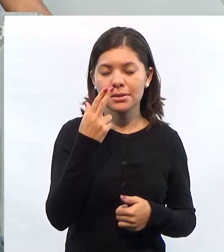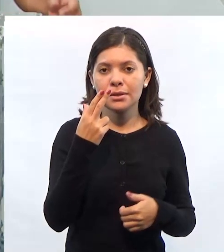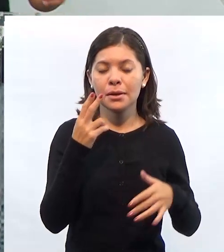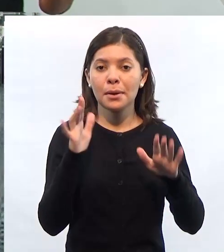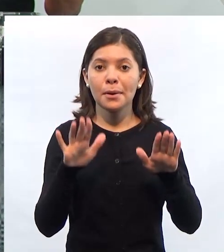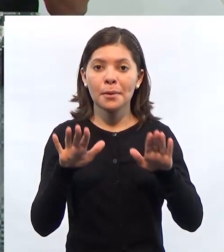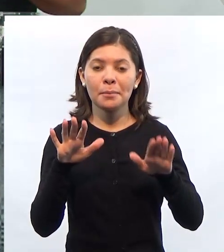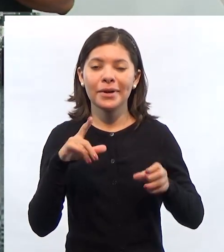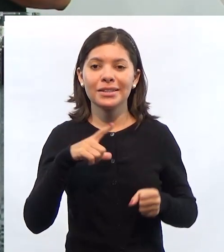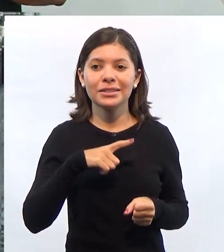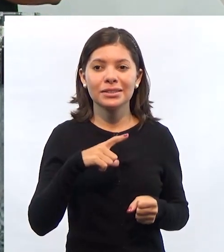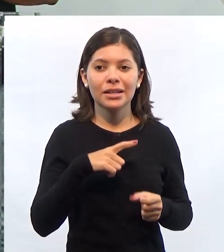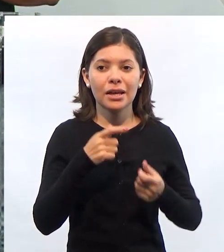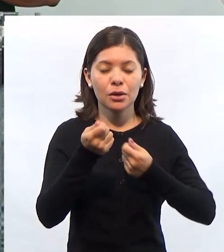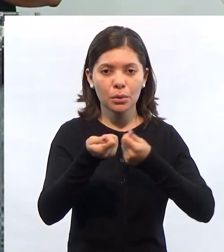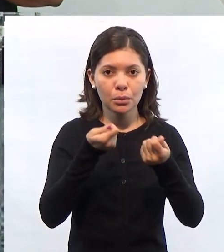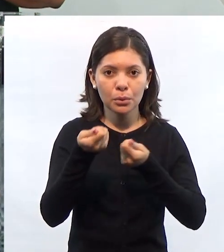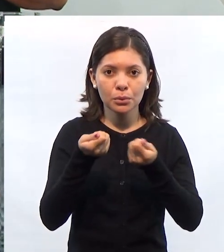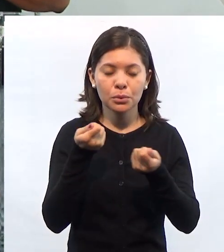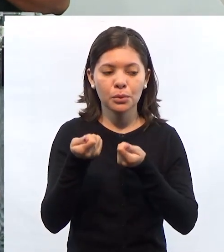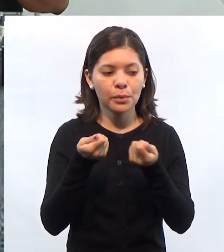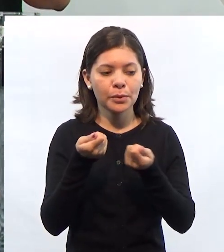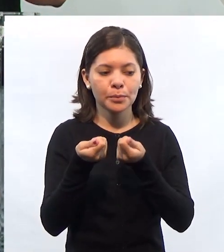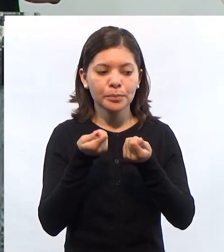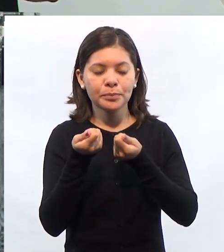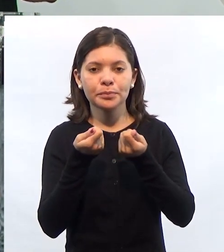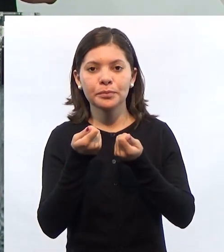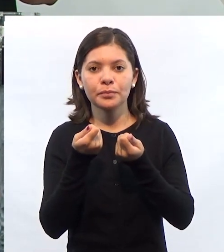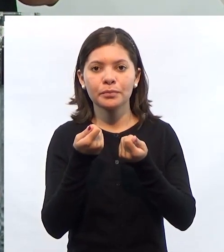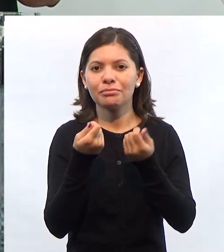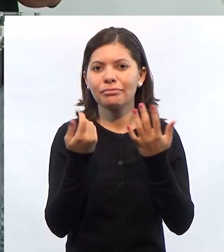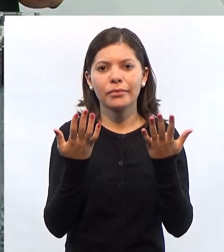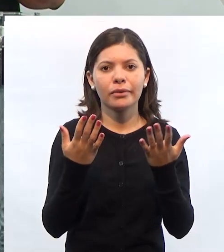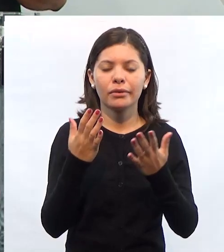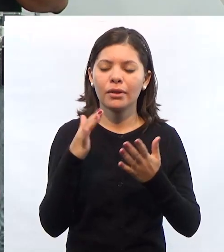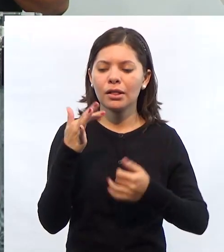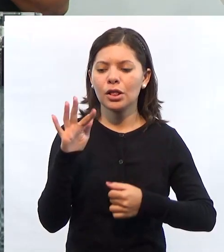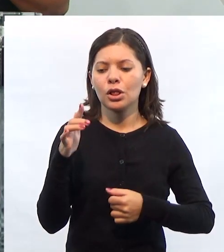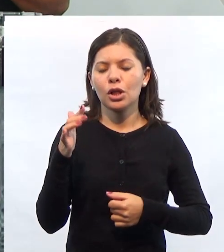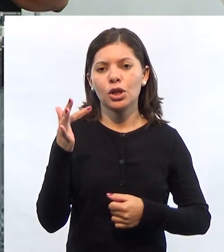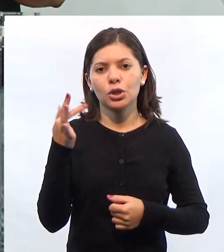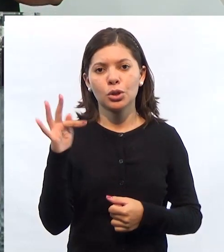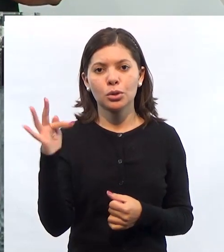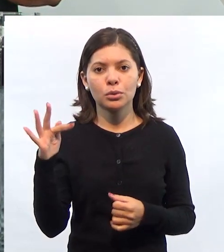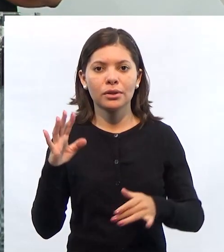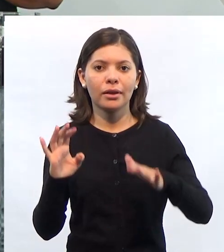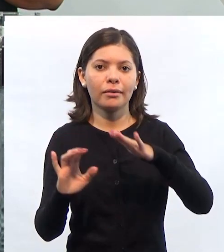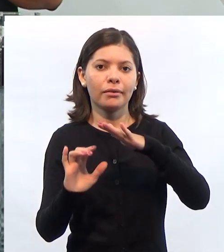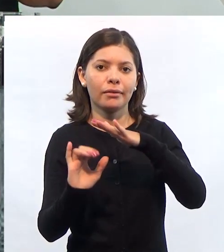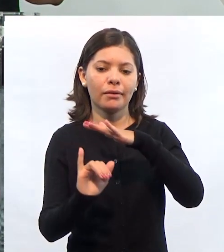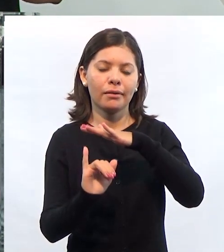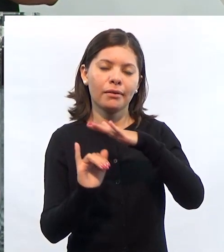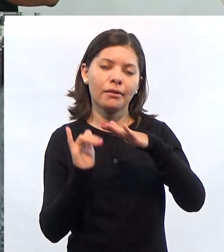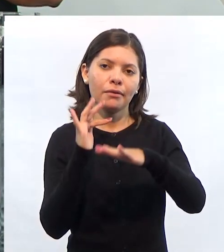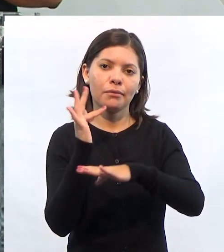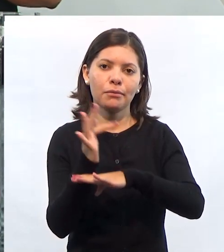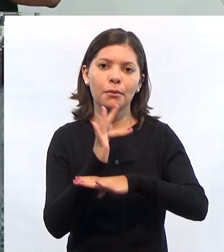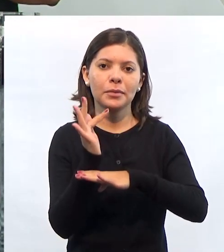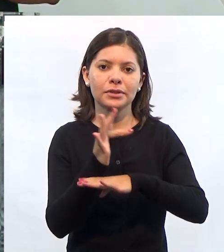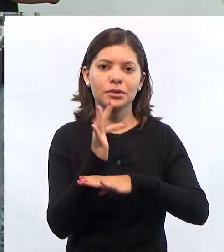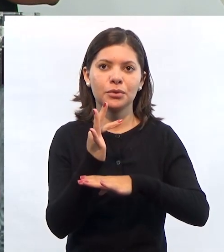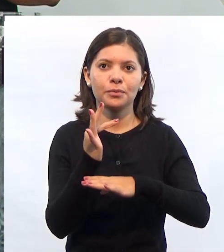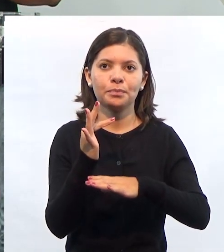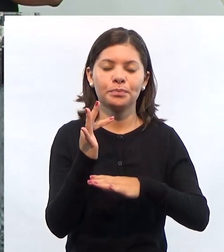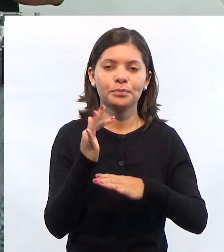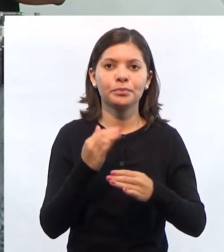existe sim algum controle só que esse controle não é formalizado só chegar olha verifica aí se os pães estão